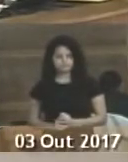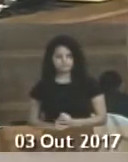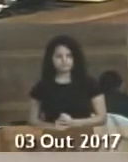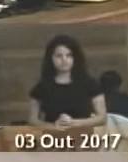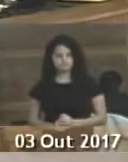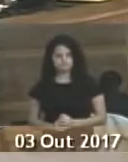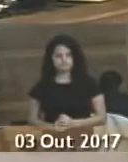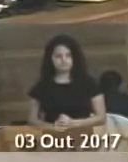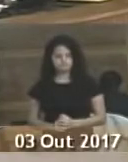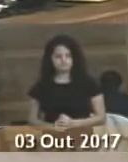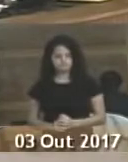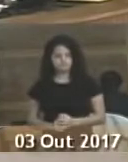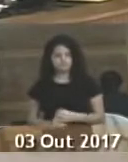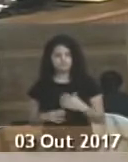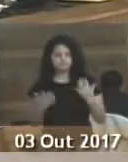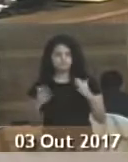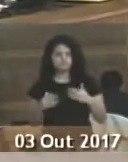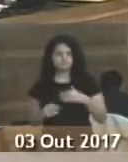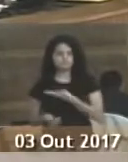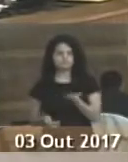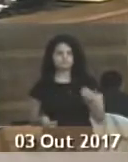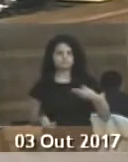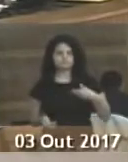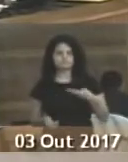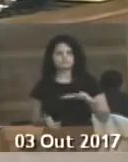saúdo a todos os meus companheiros.